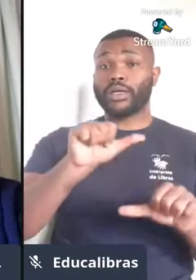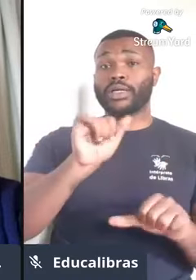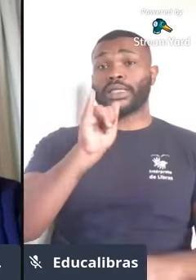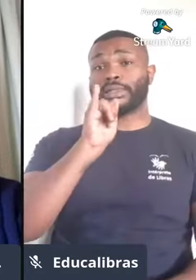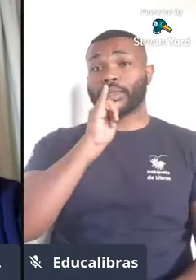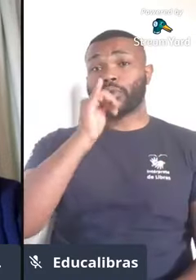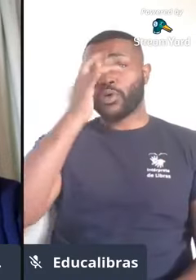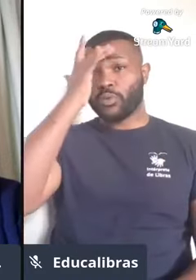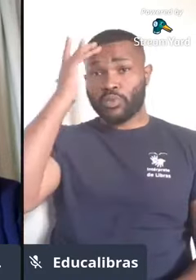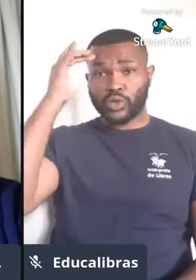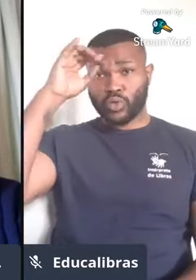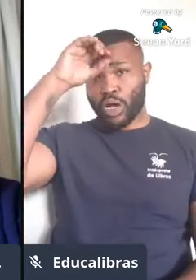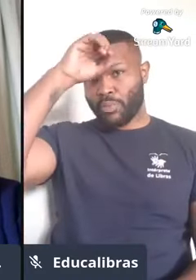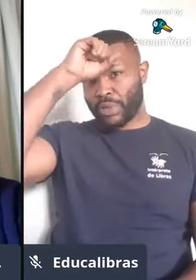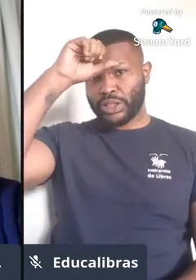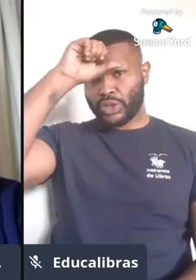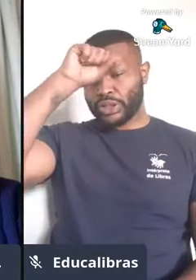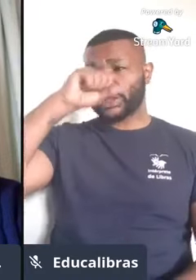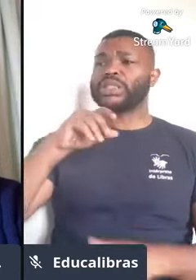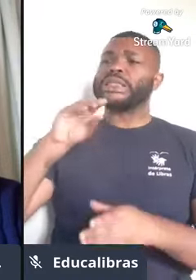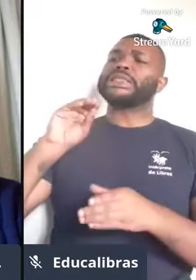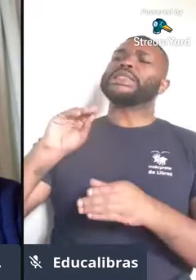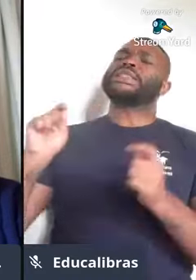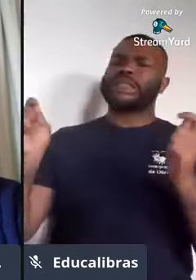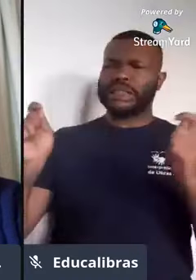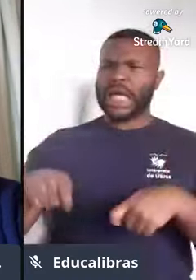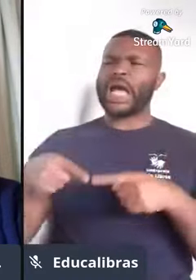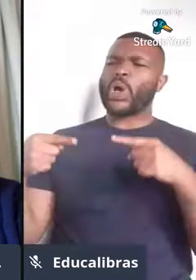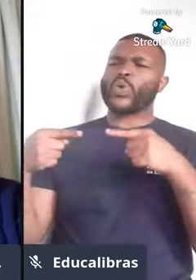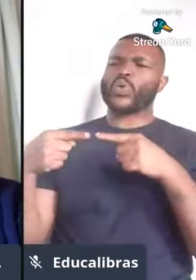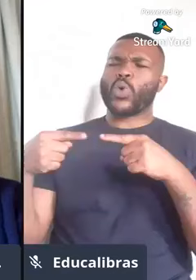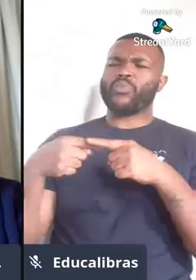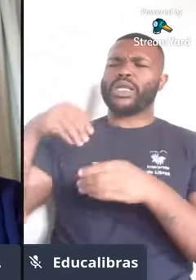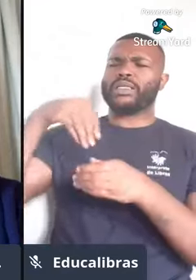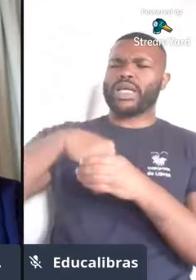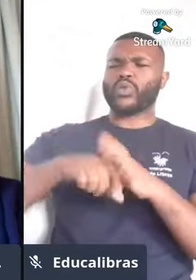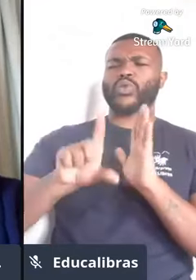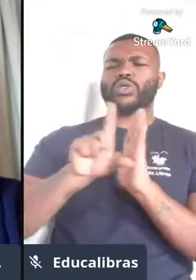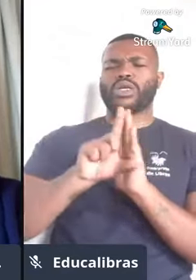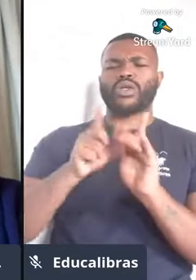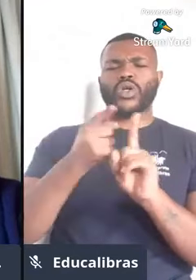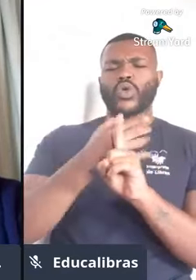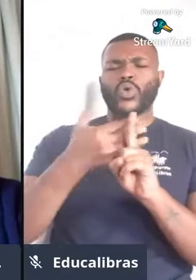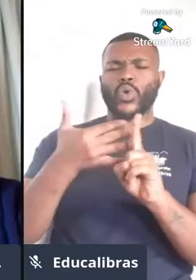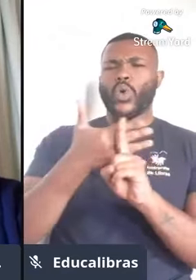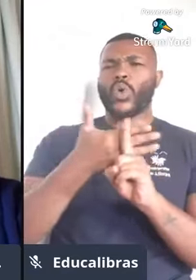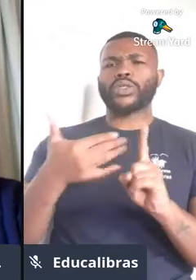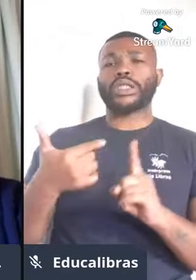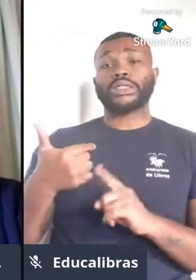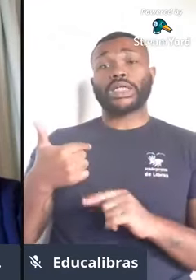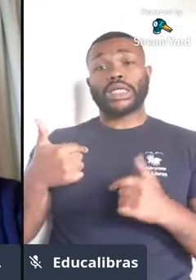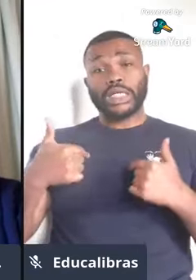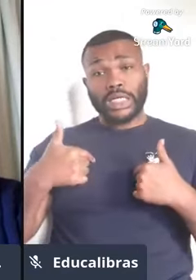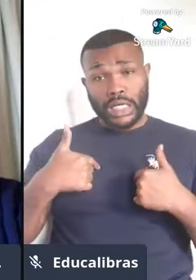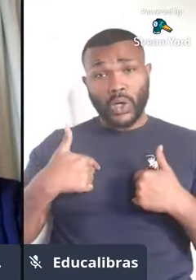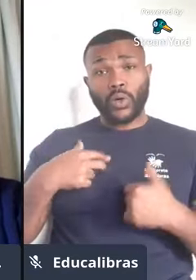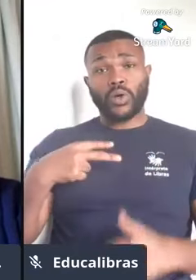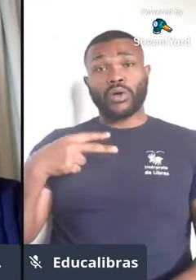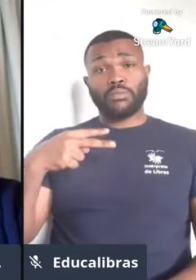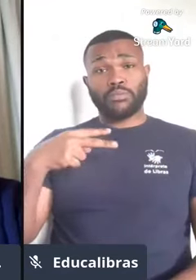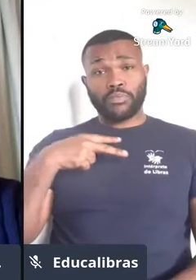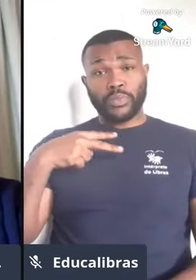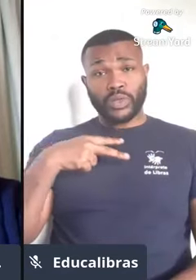contar também, aprendiz com deficiência, para a cota de pessoas com deficiência. Nós, eu em particular, nos colocamos sempre